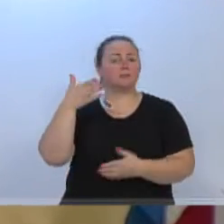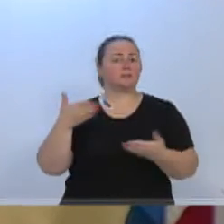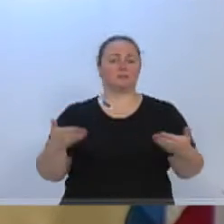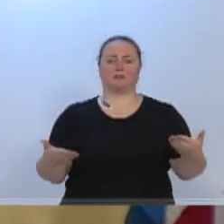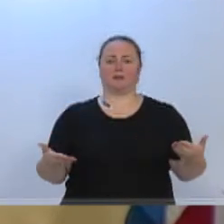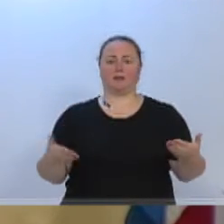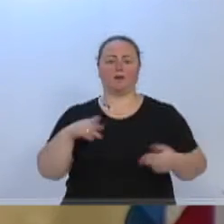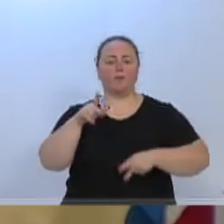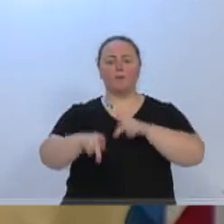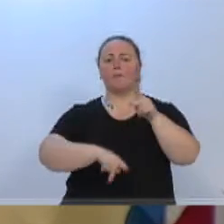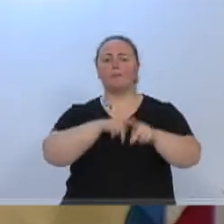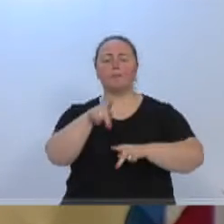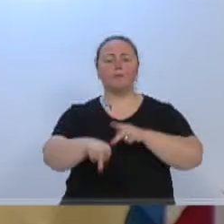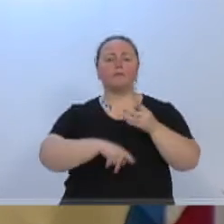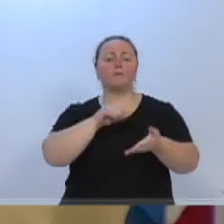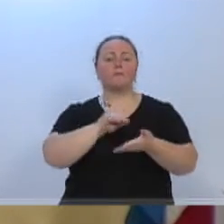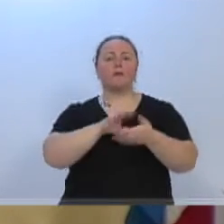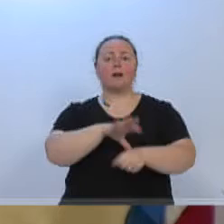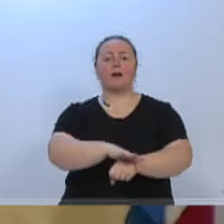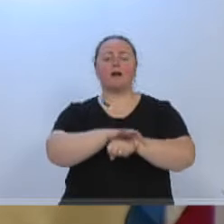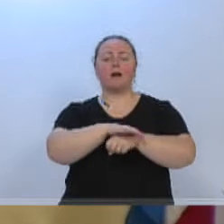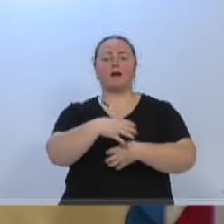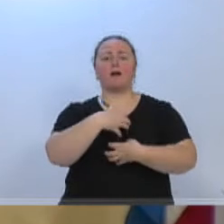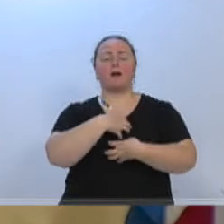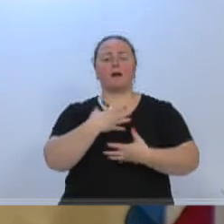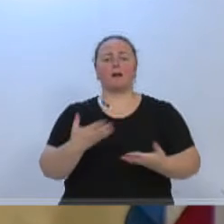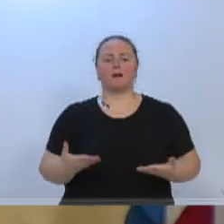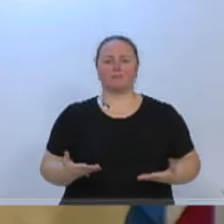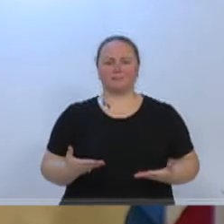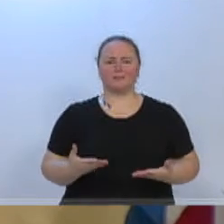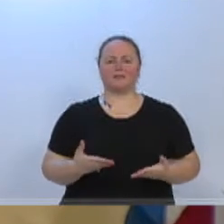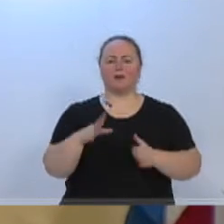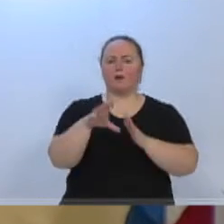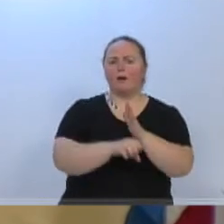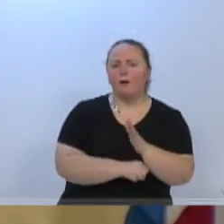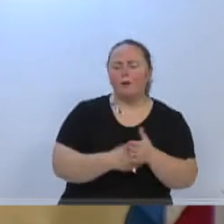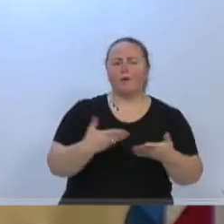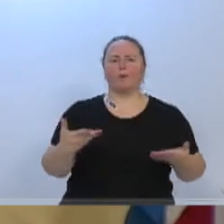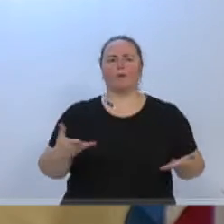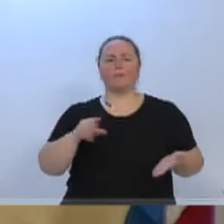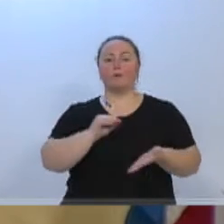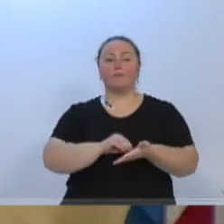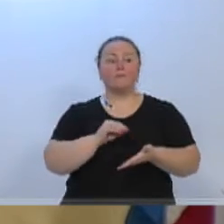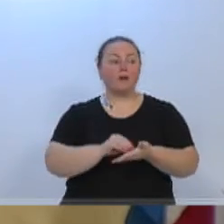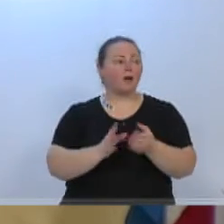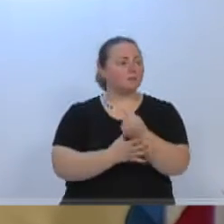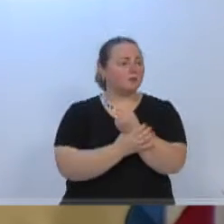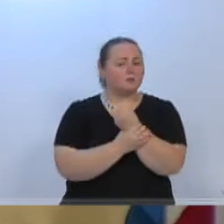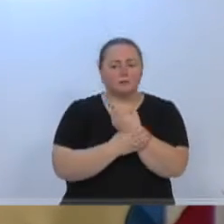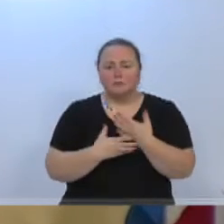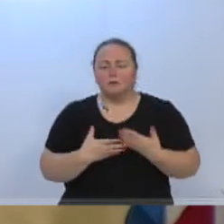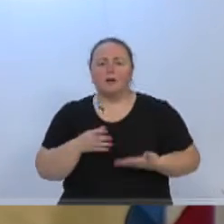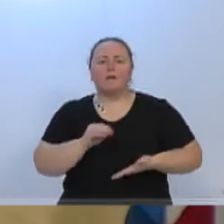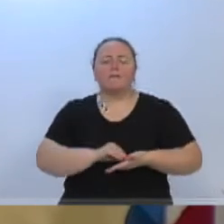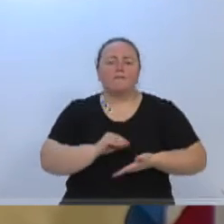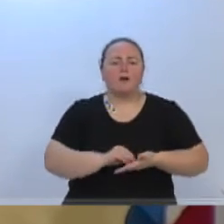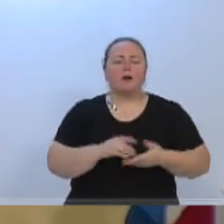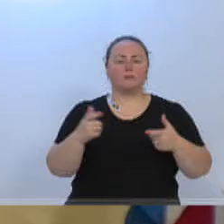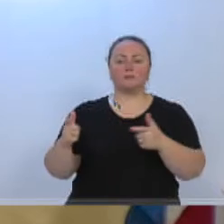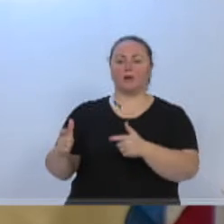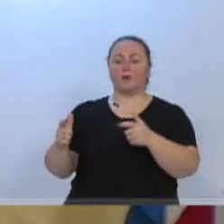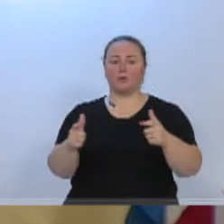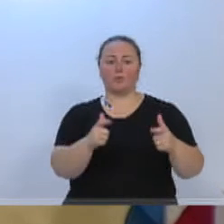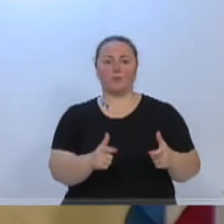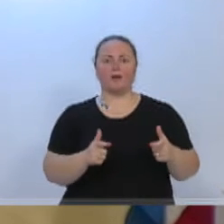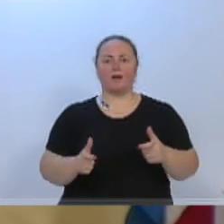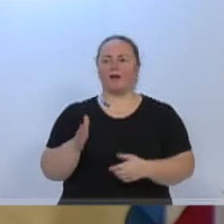aqui desprotegida, com vários casos de furto, com várias situações de insegurança mesmo, de estar nos